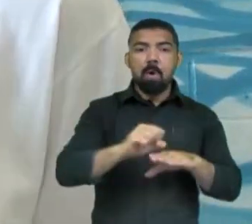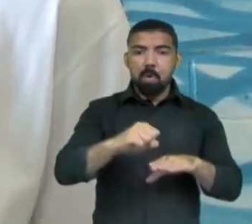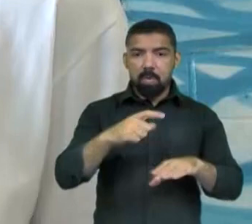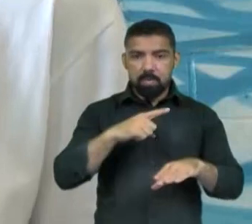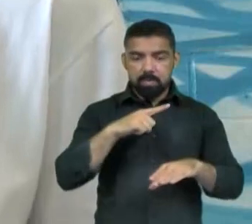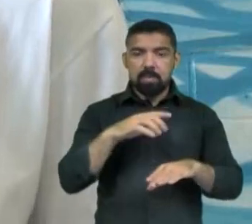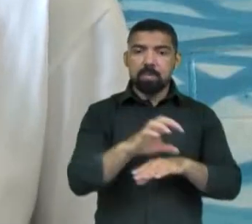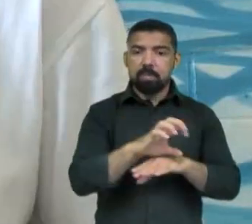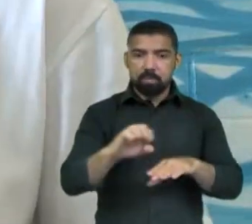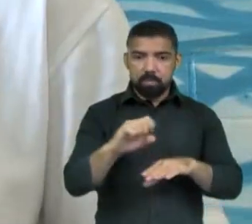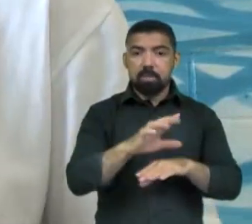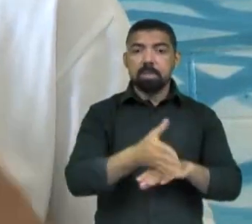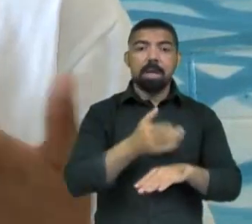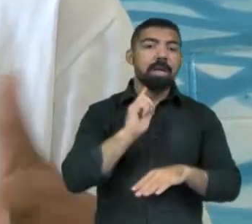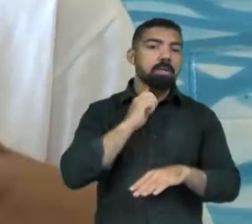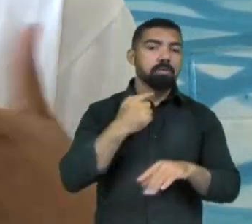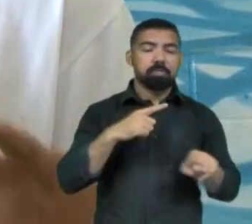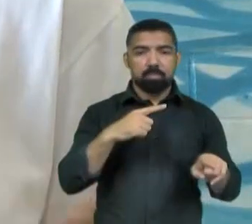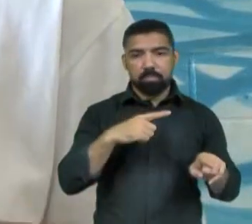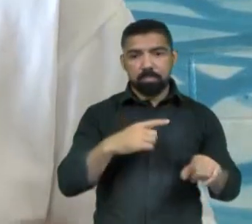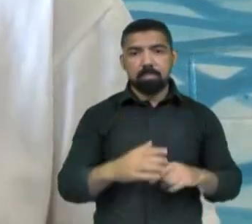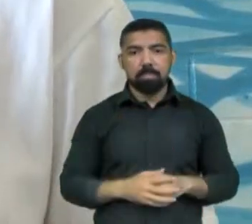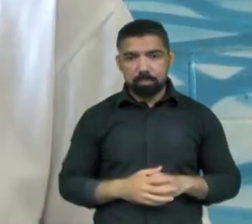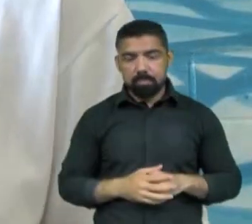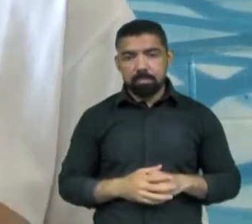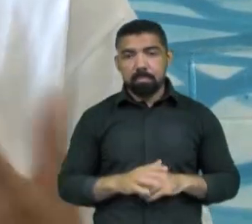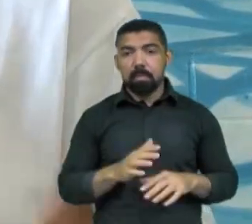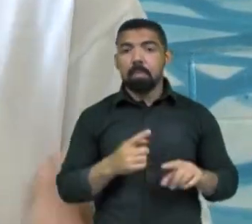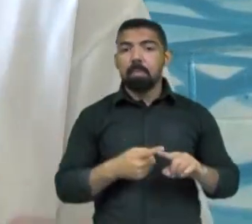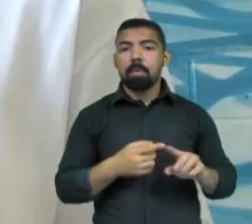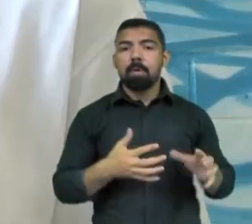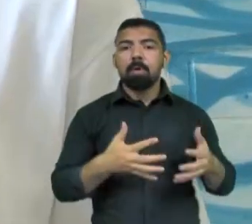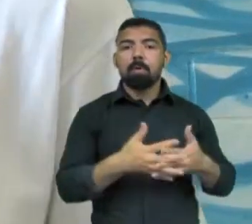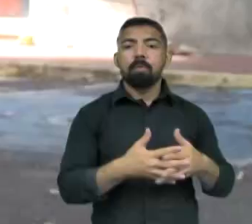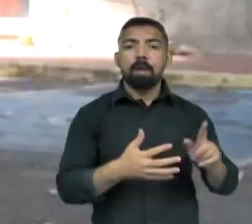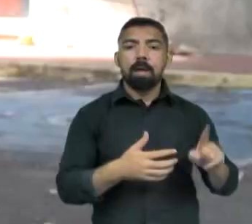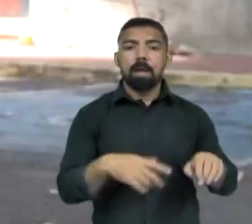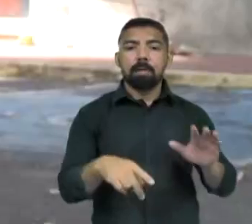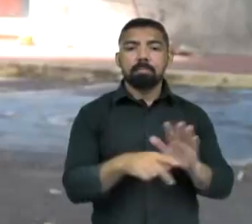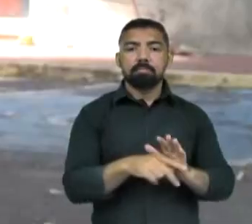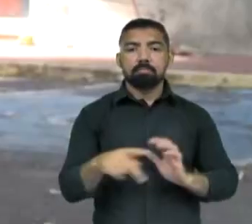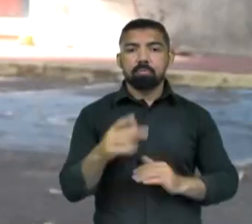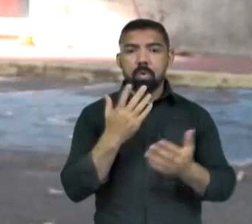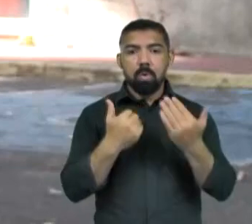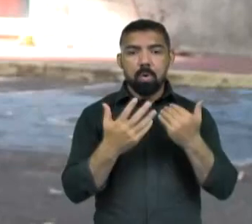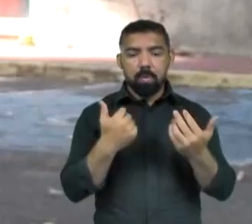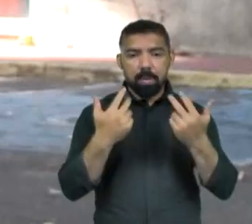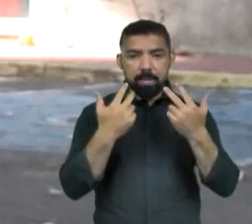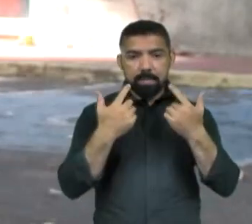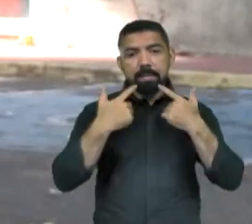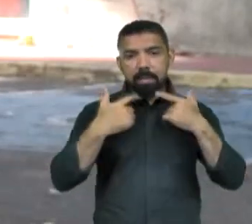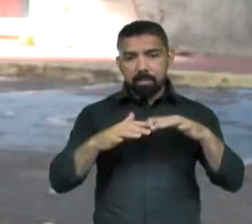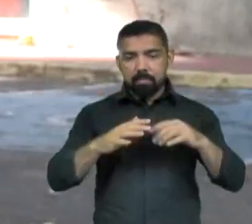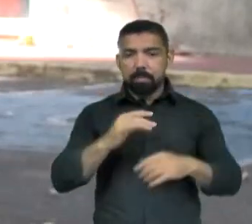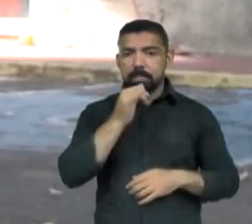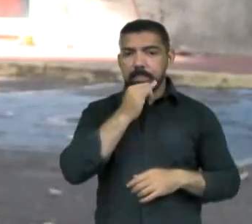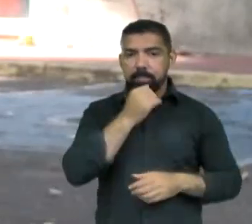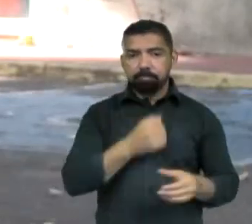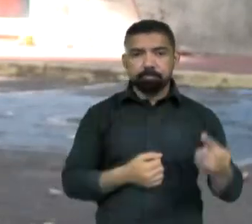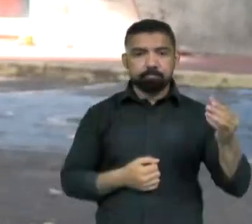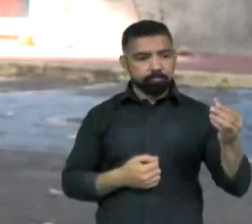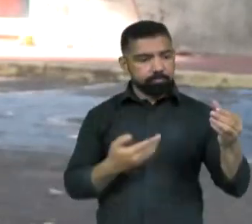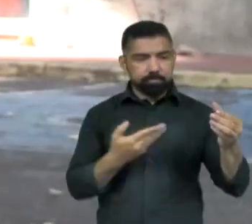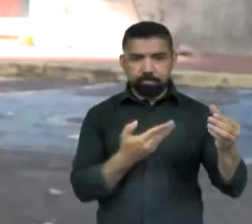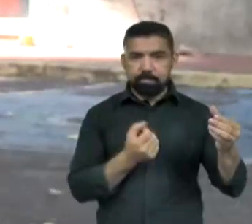está contaminado, né? Porque eles acabam confundindo, eles acham que ali é a sua presa, né? Um copo de plástico pode parecer